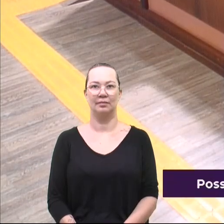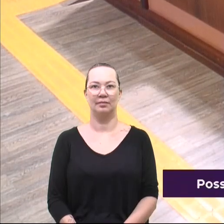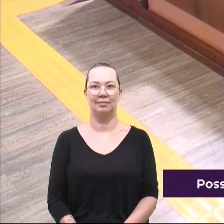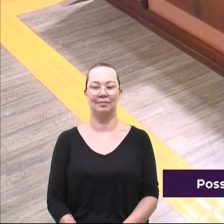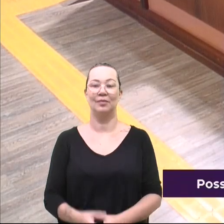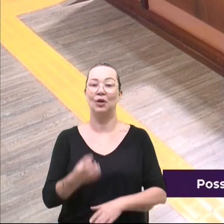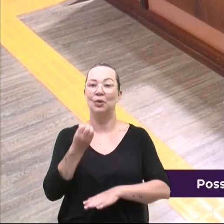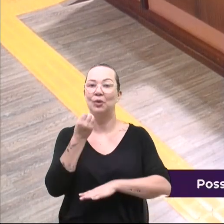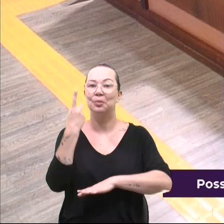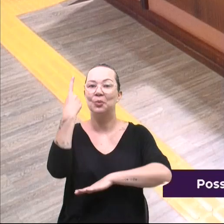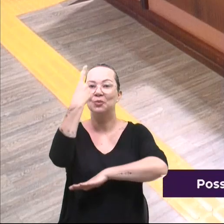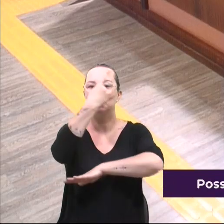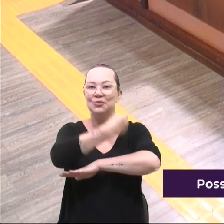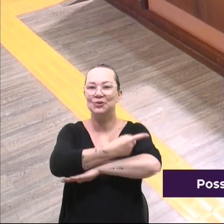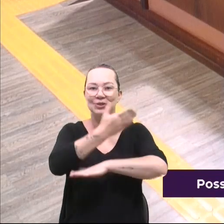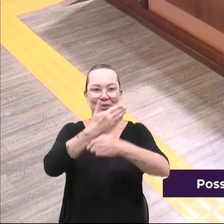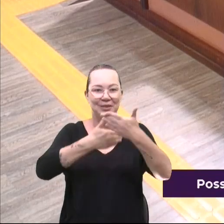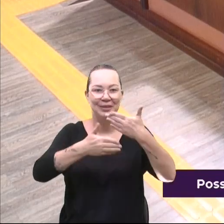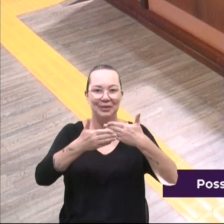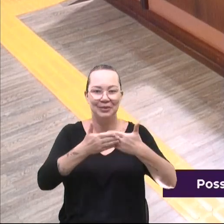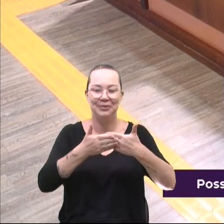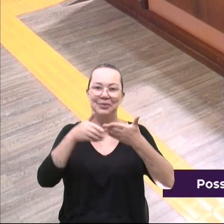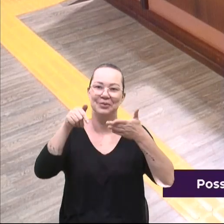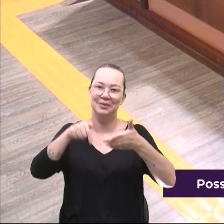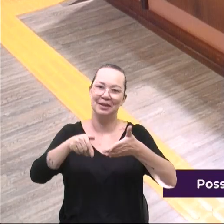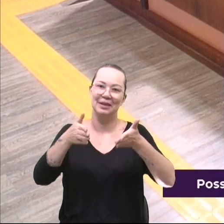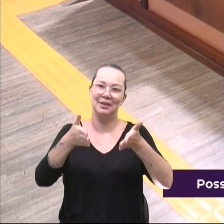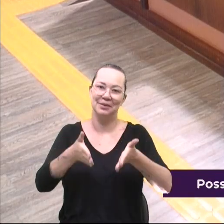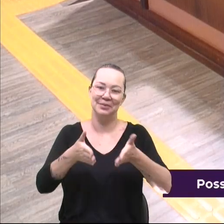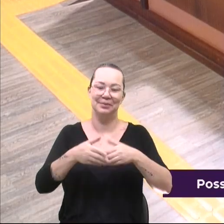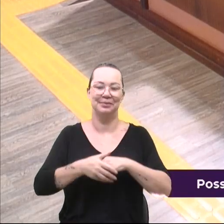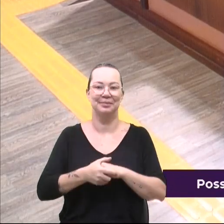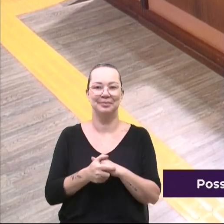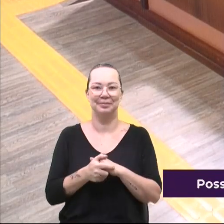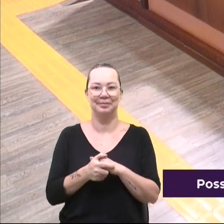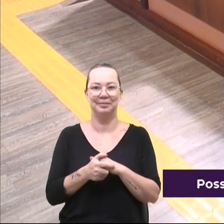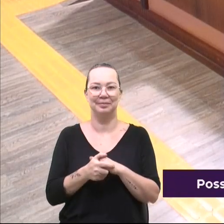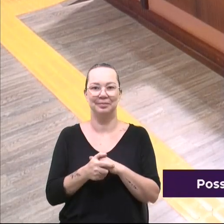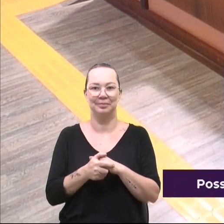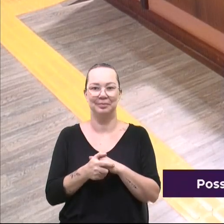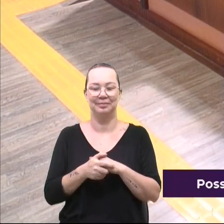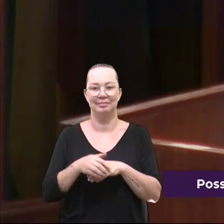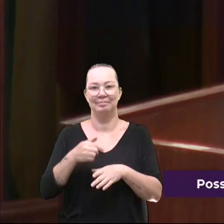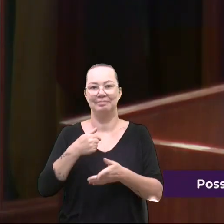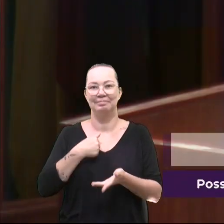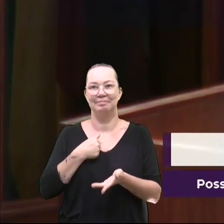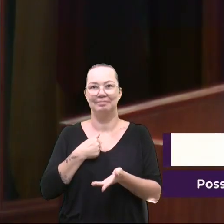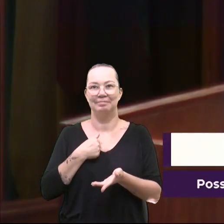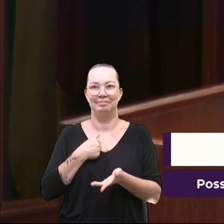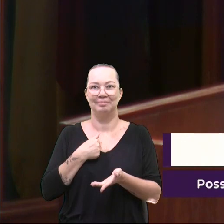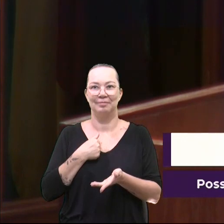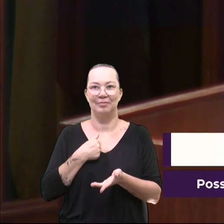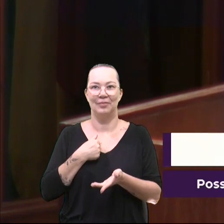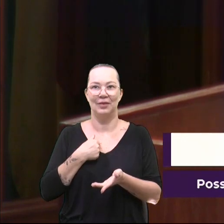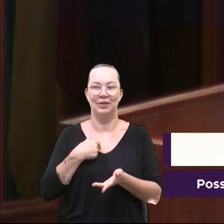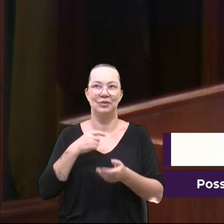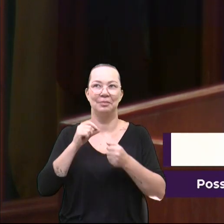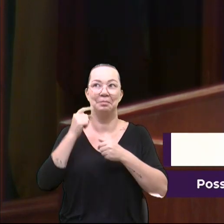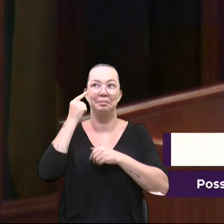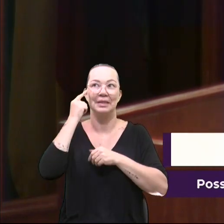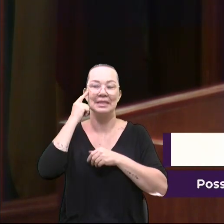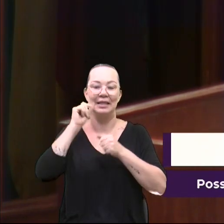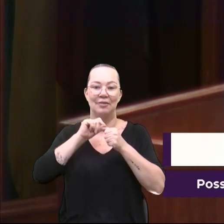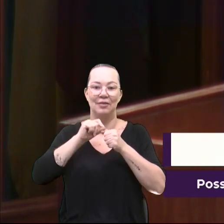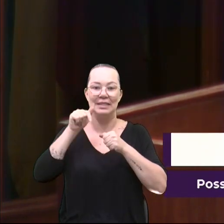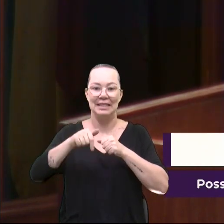Muito bom dia a todos que estão aqui conosco hoje. Eu tinha me proposto a fazer, nesse